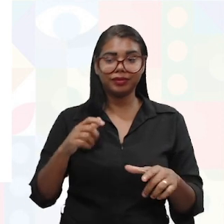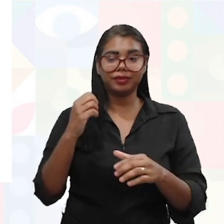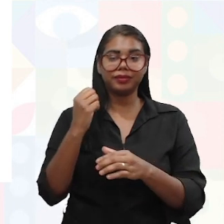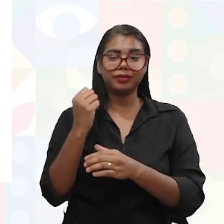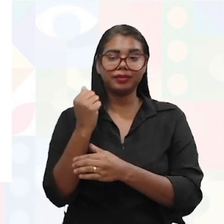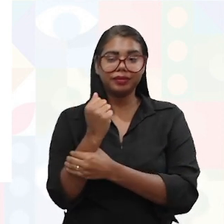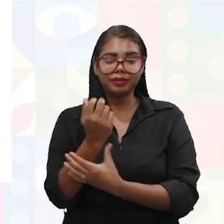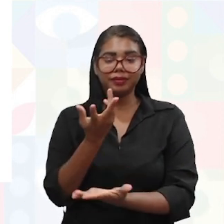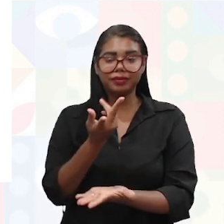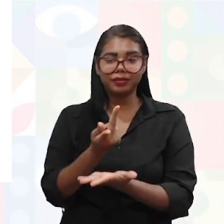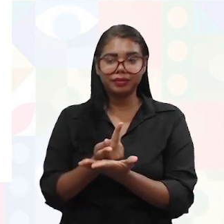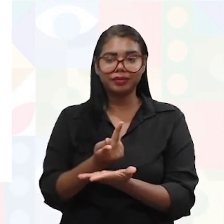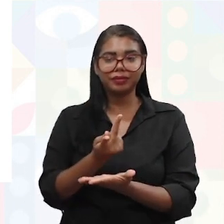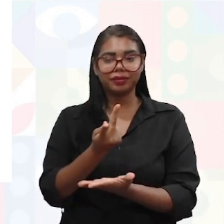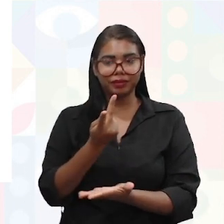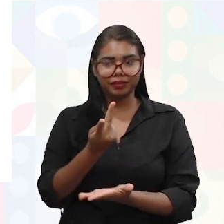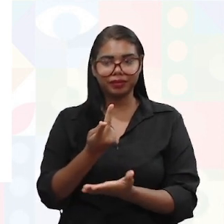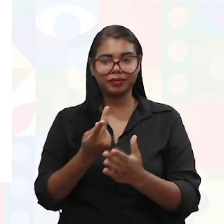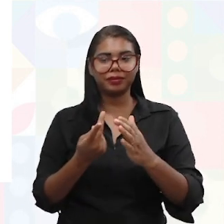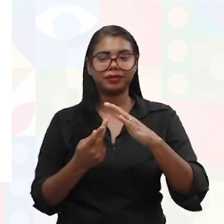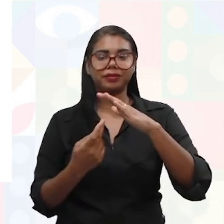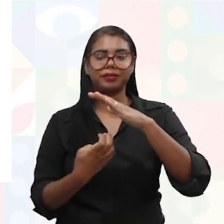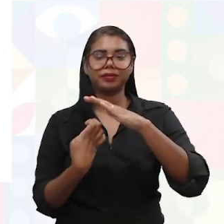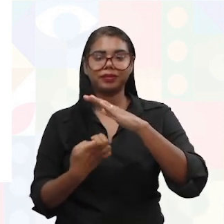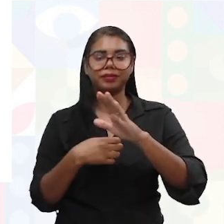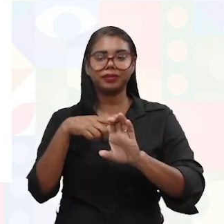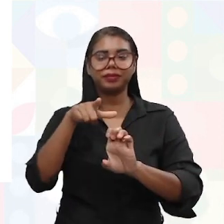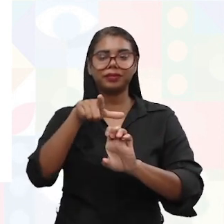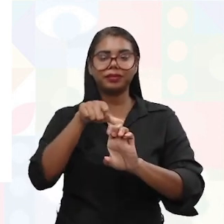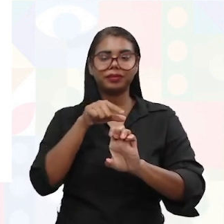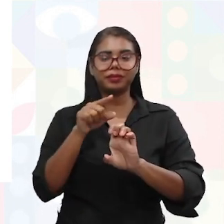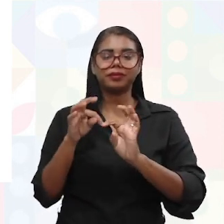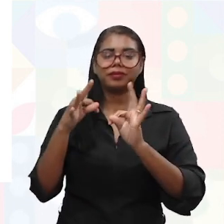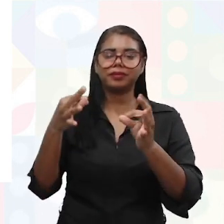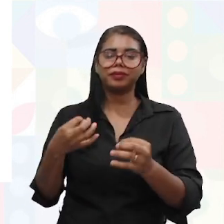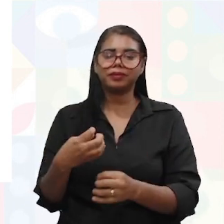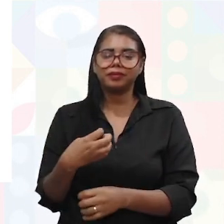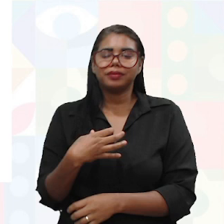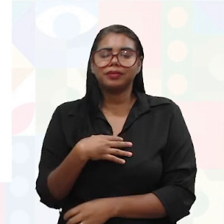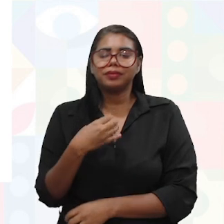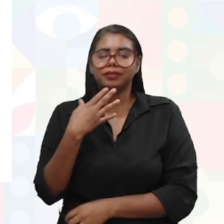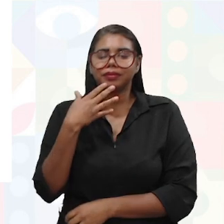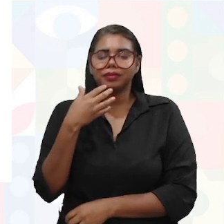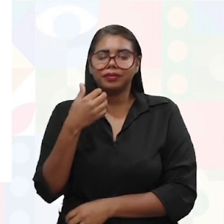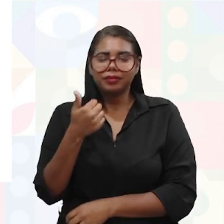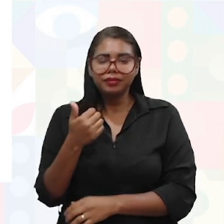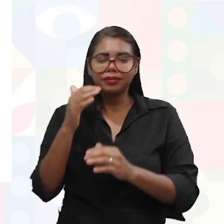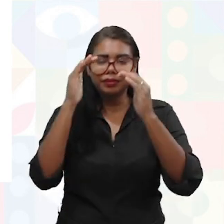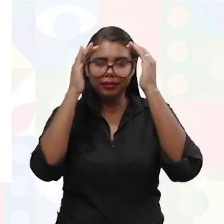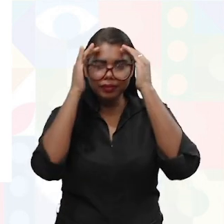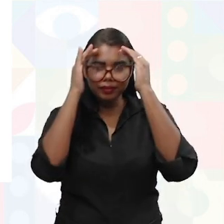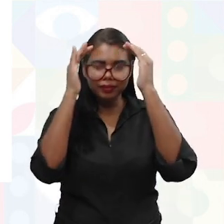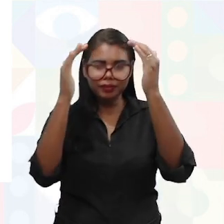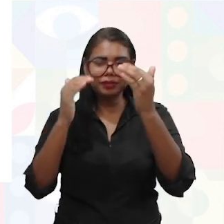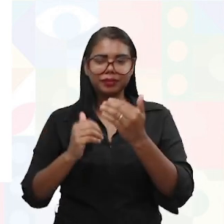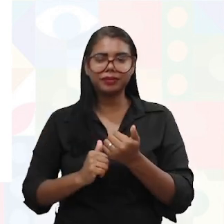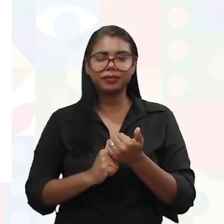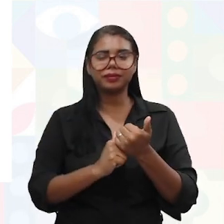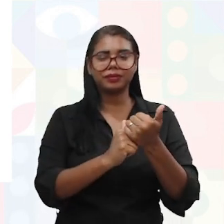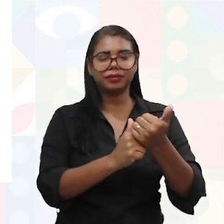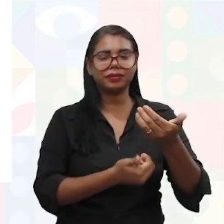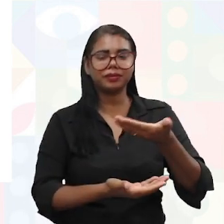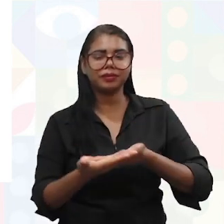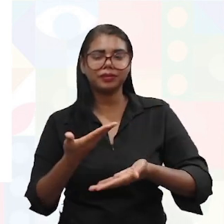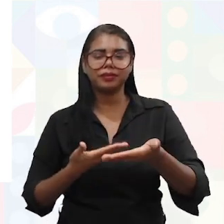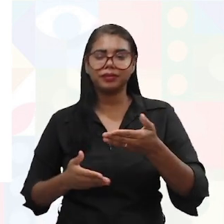acontecendo dentro da sua empresa e onde todos se sentem respeitados apoiados e podem lidar com